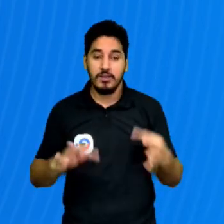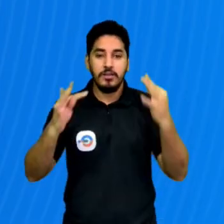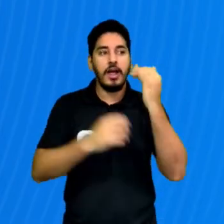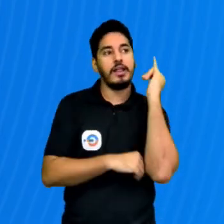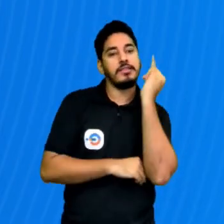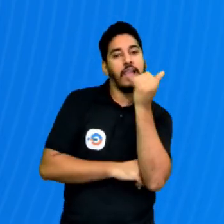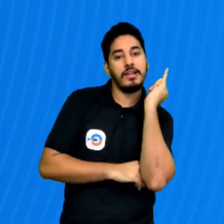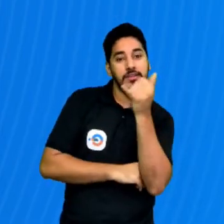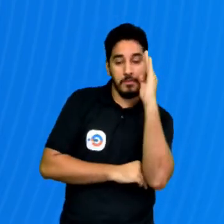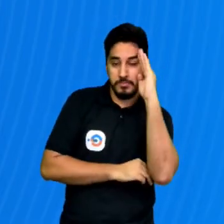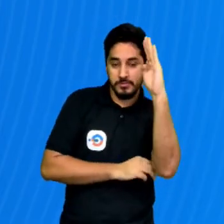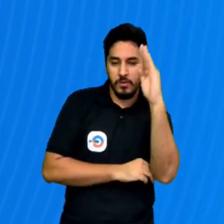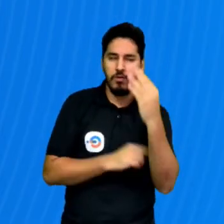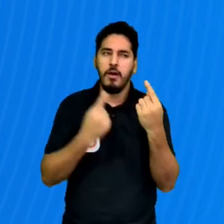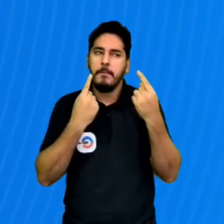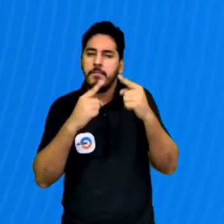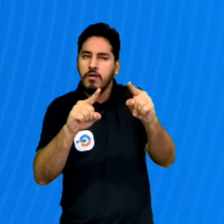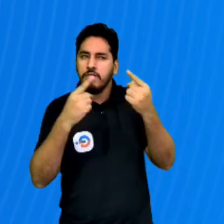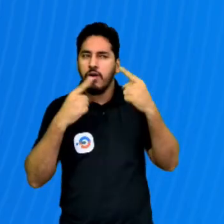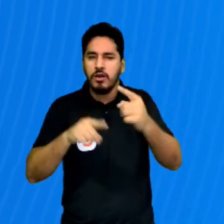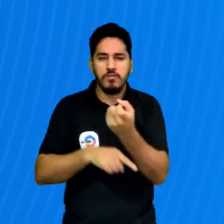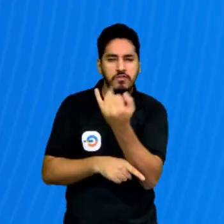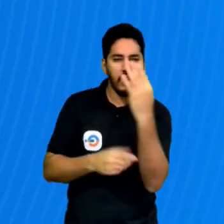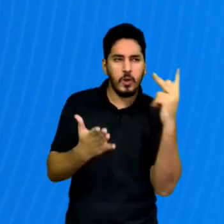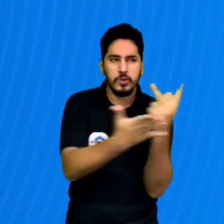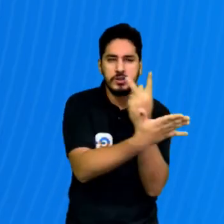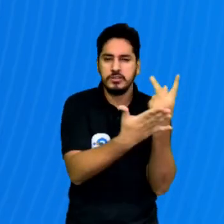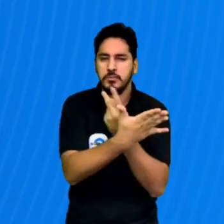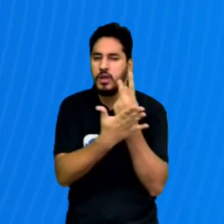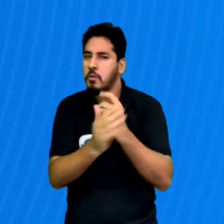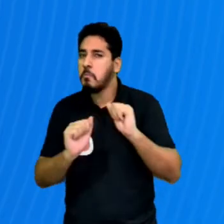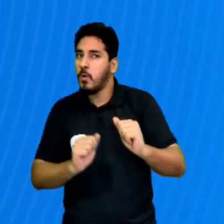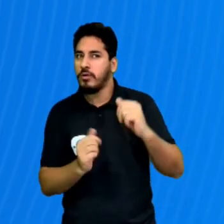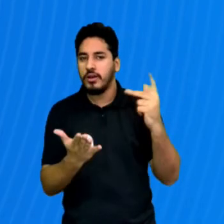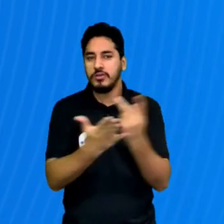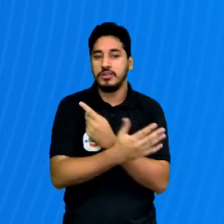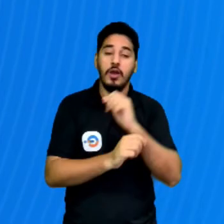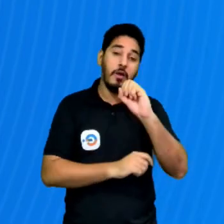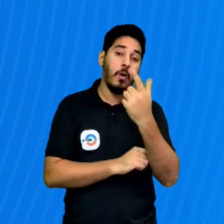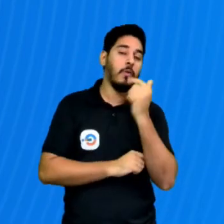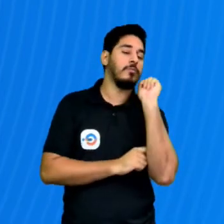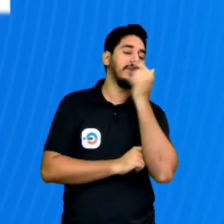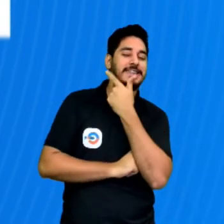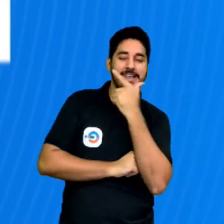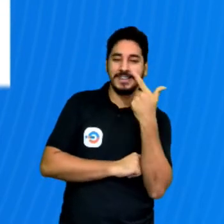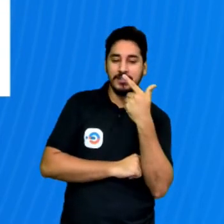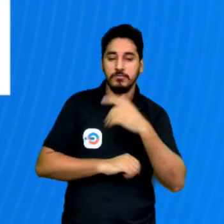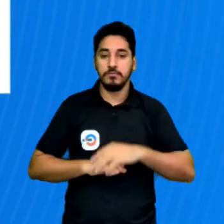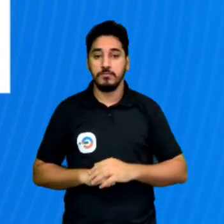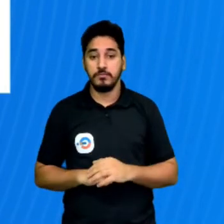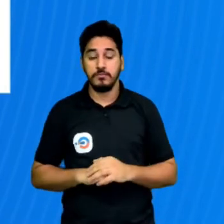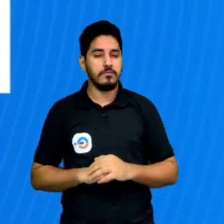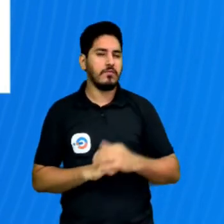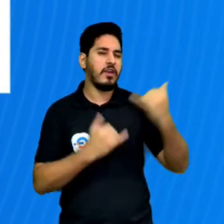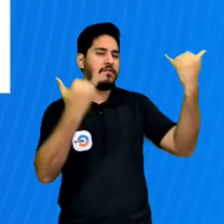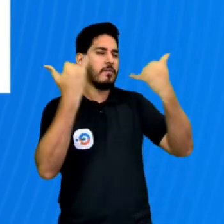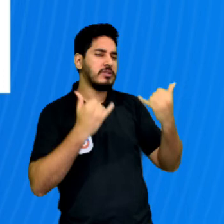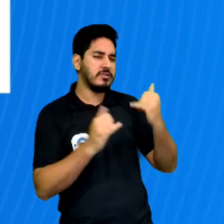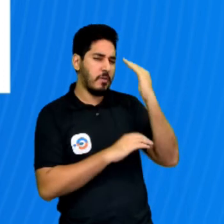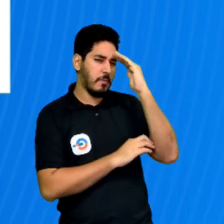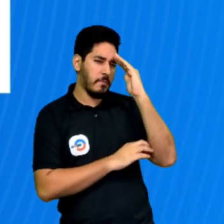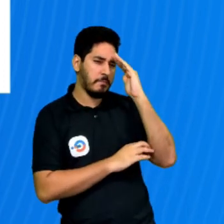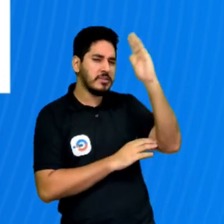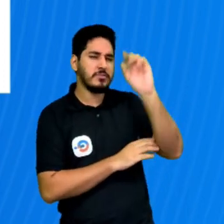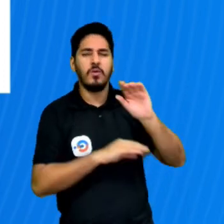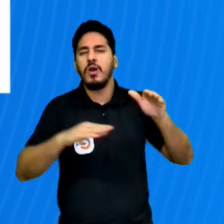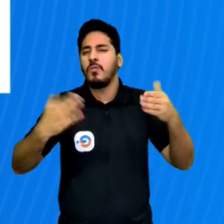narrativa, provocando uma série de situações improváveis e engraçadas. A informação principal desse texto está no